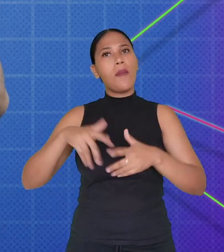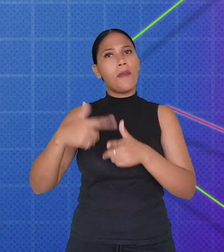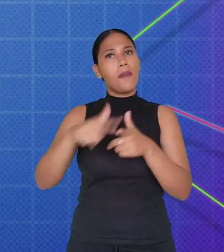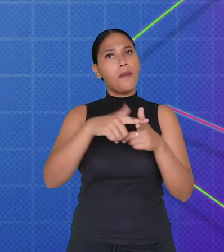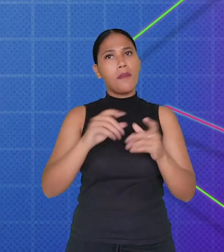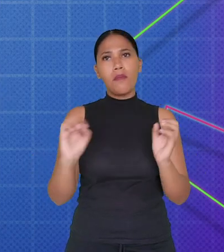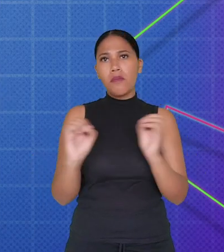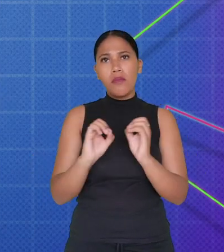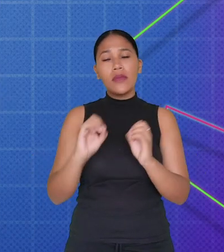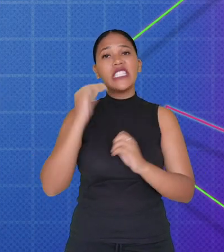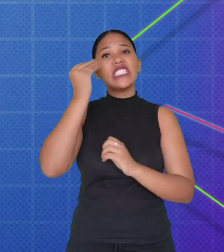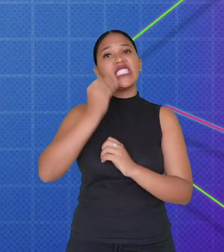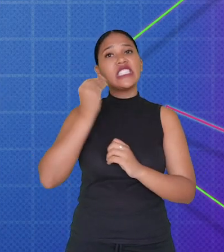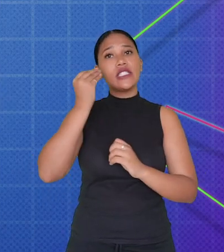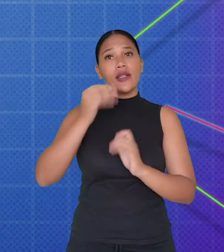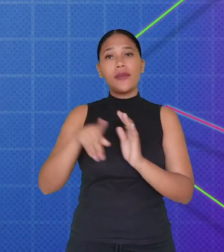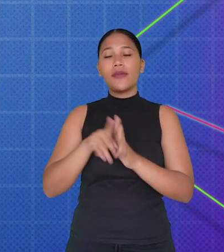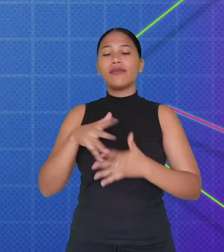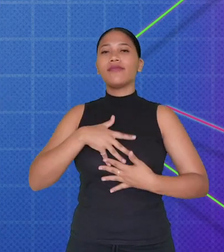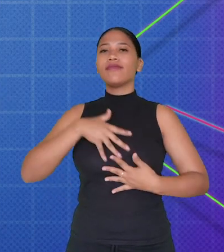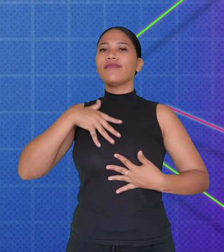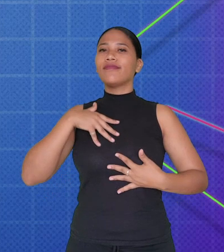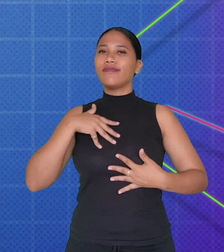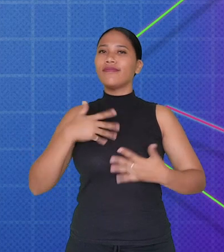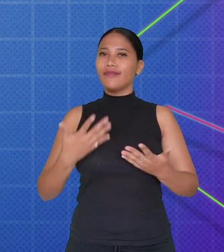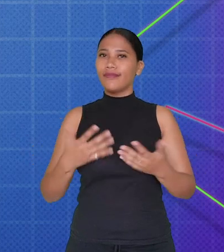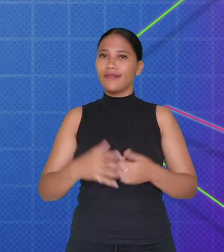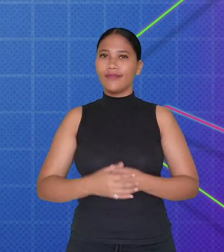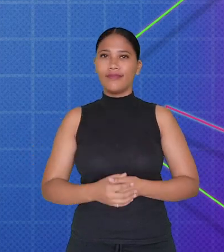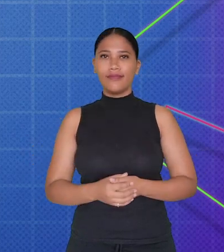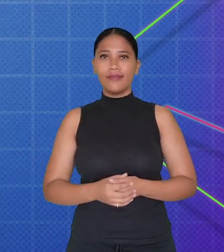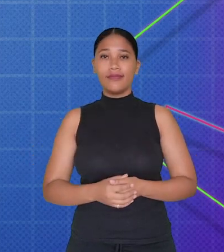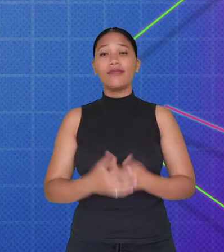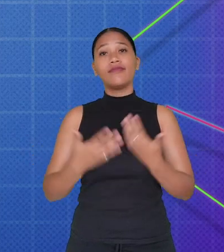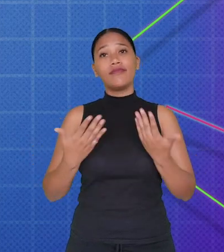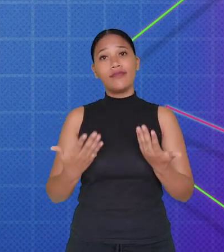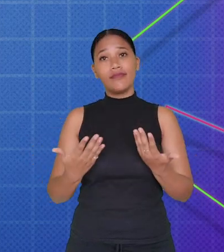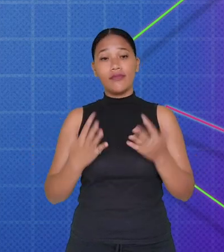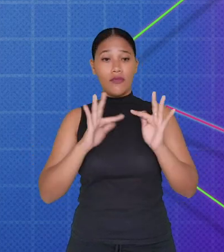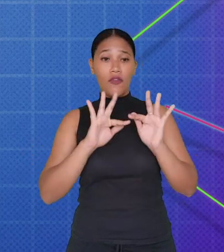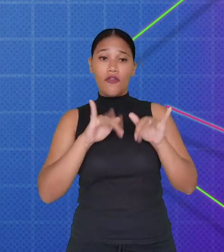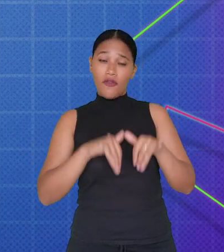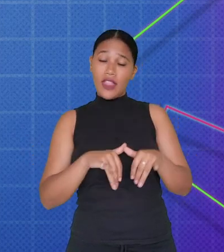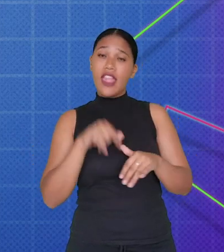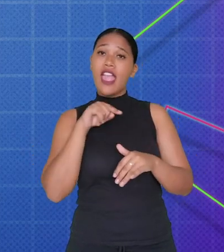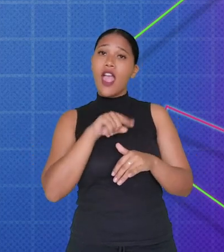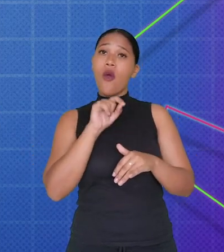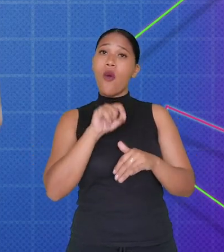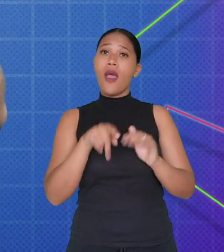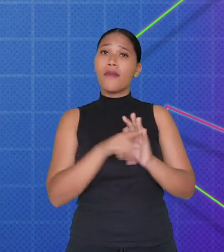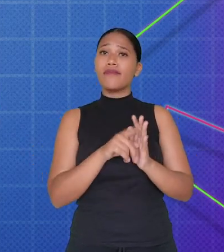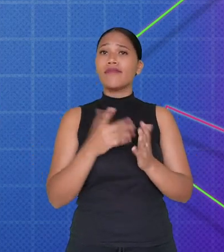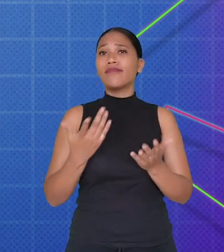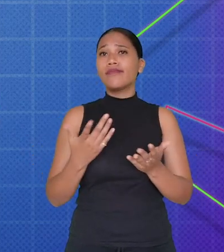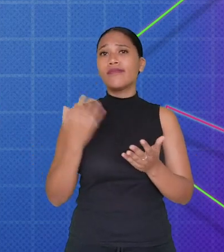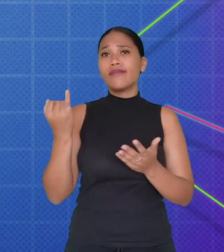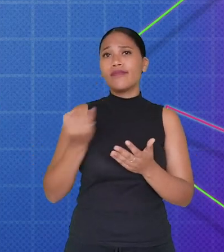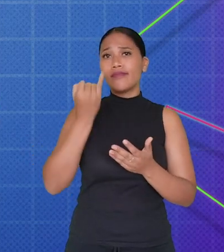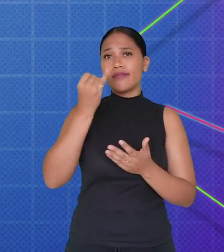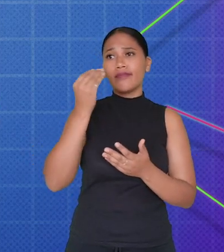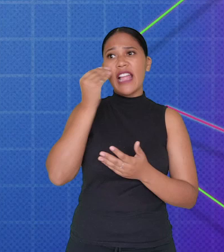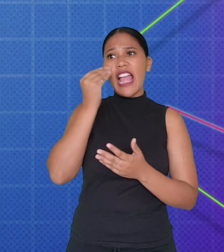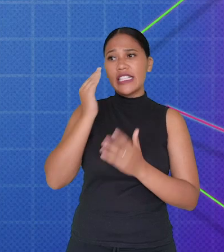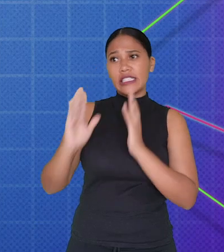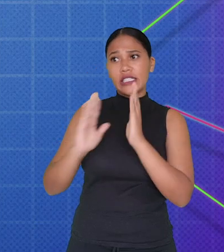sem problemas e ofereça uma experiência de jogo satisfatória aos jogadores por fim é importante também destacar que